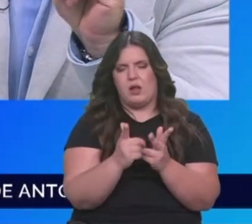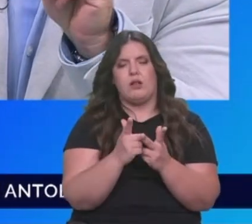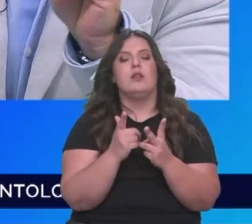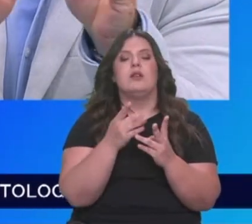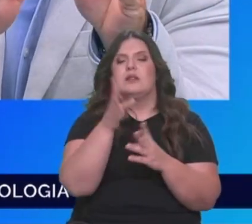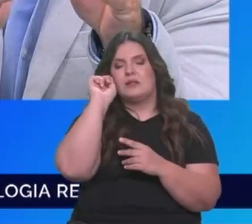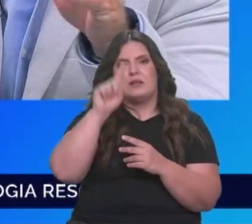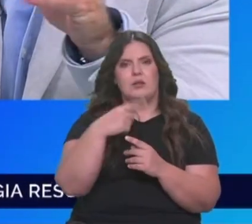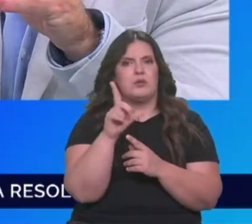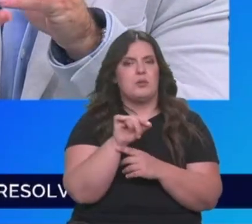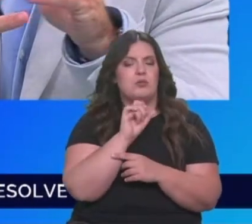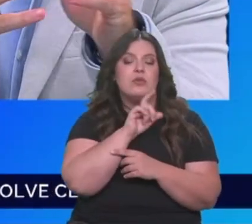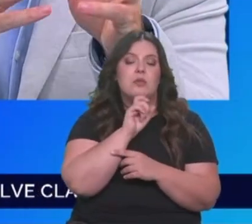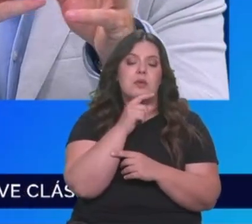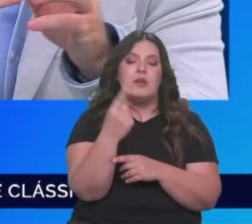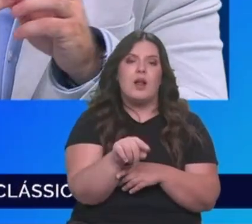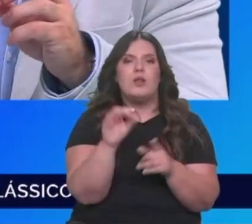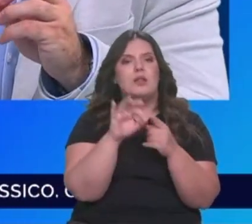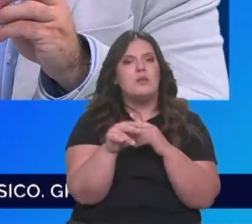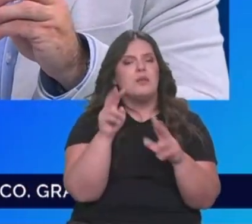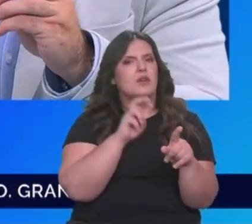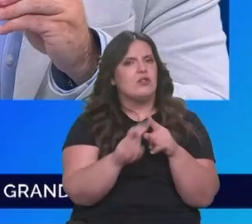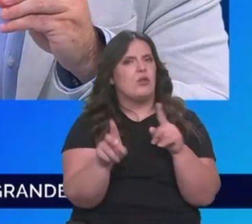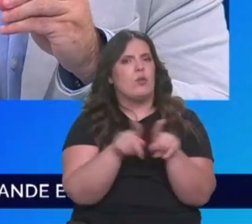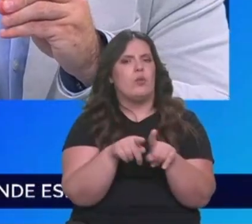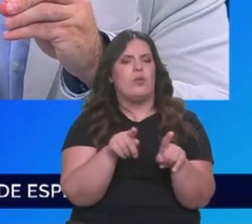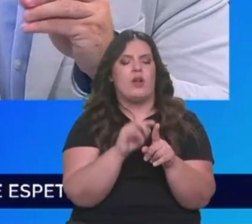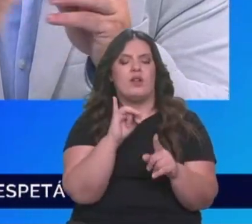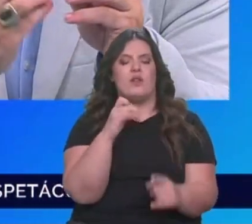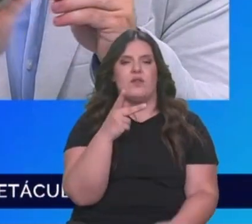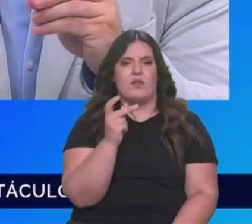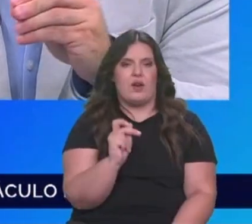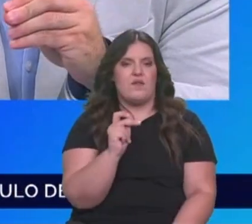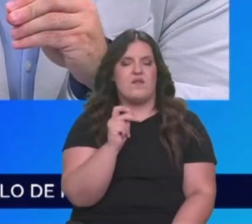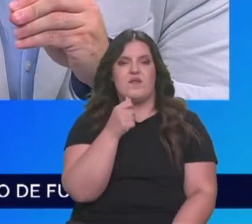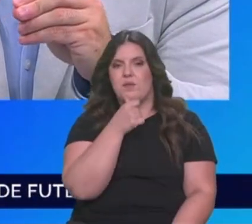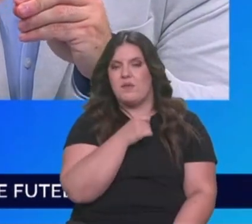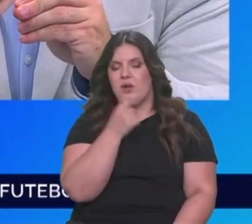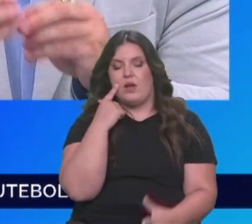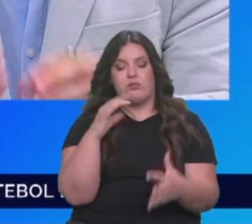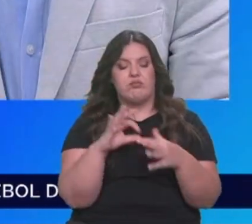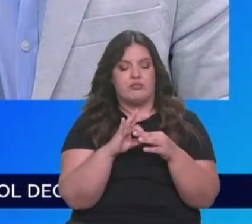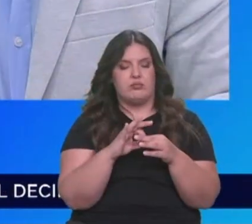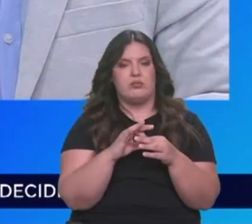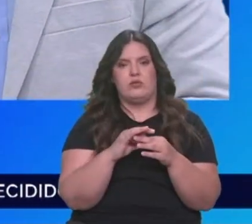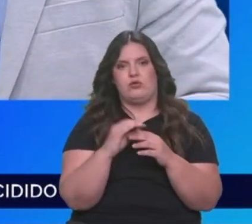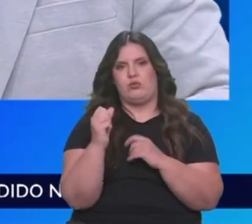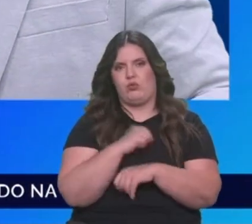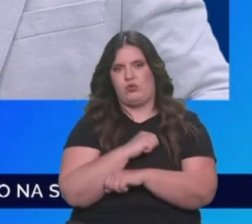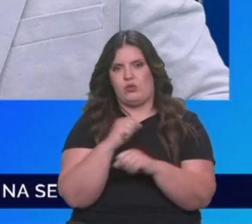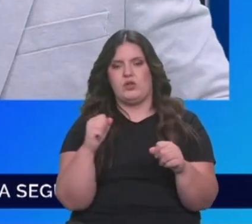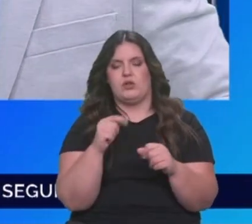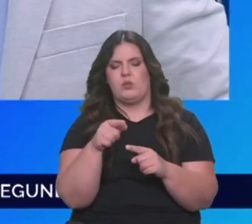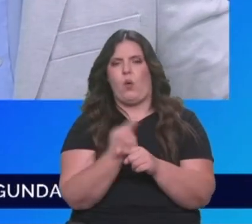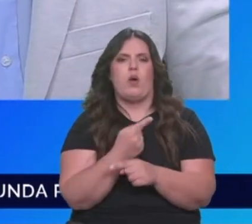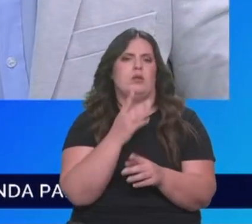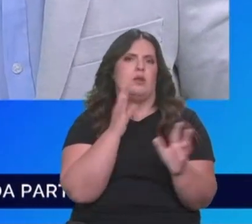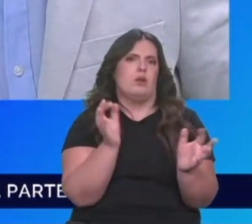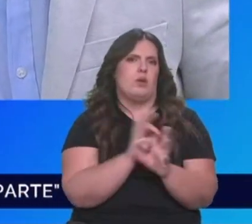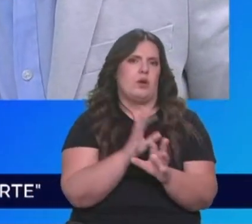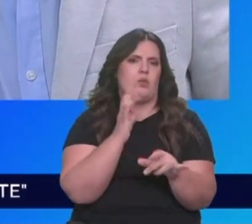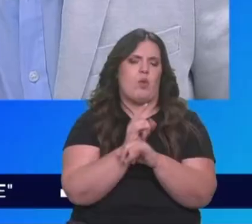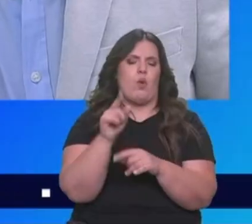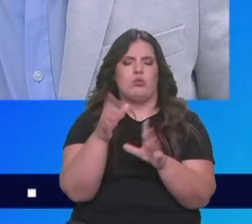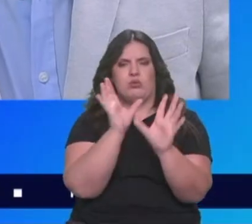que, eventualmente, há ali também um tipo de energia de infravermelho que está associado a este tipo de explosões. Coisa extraordinária para um outro